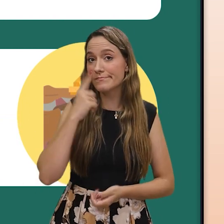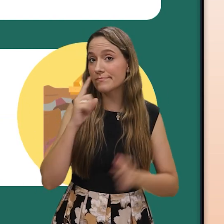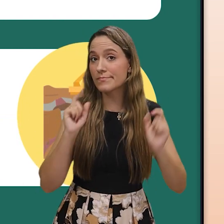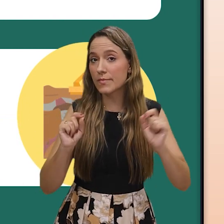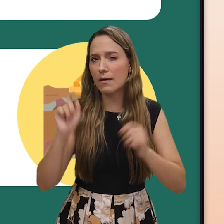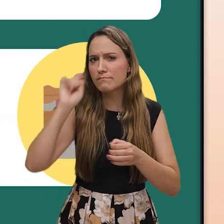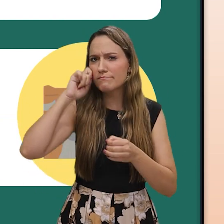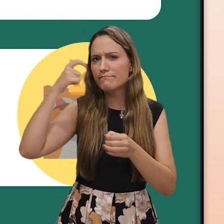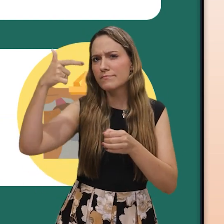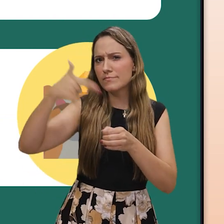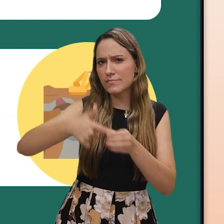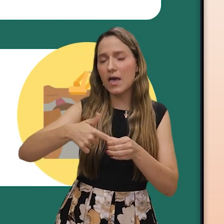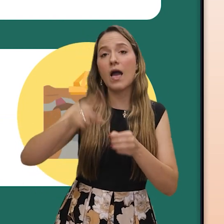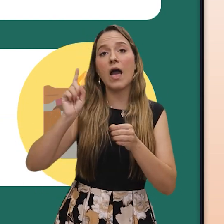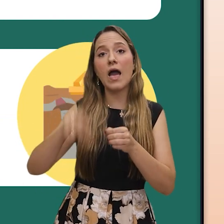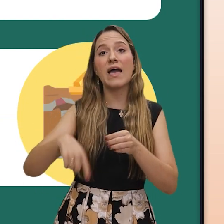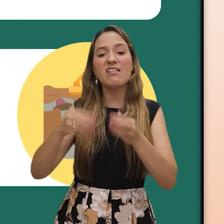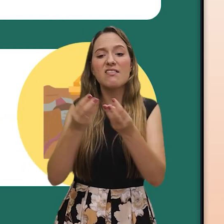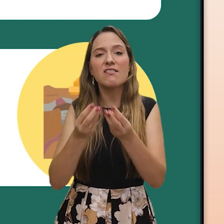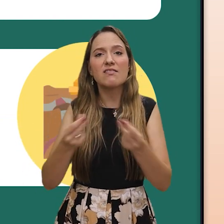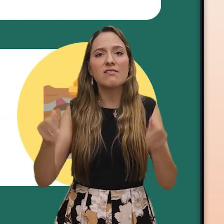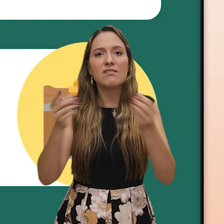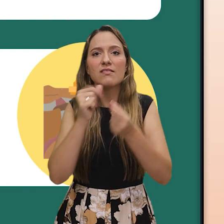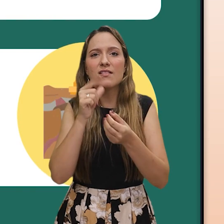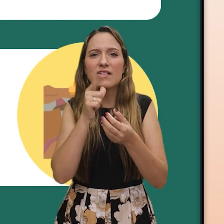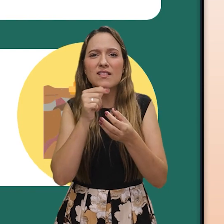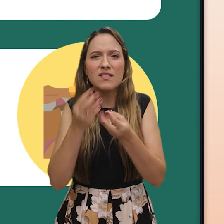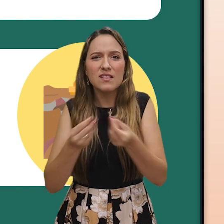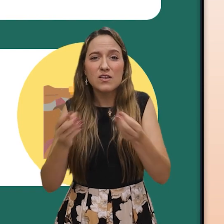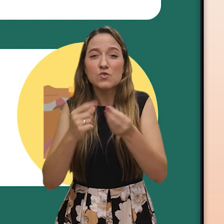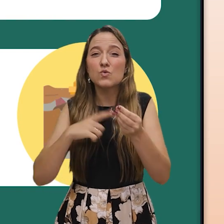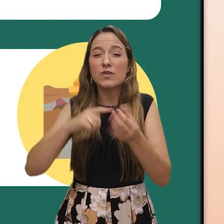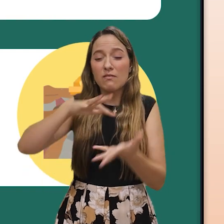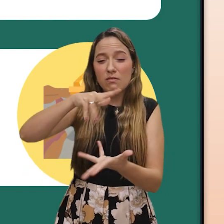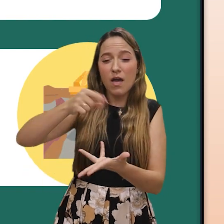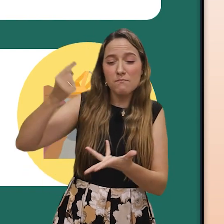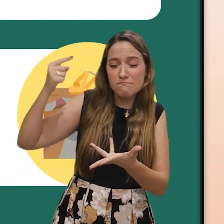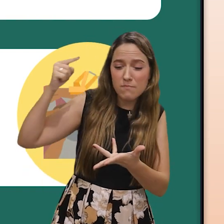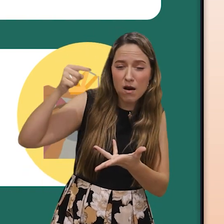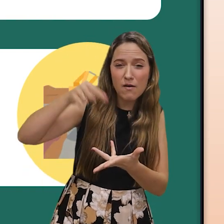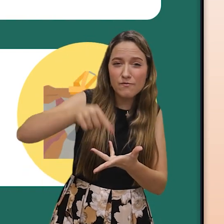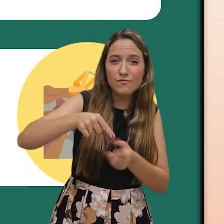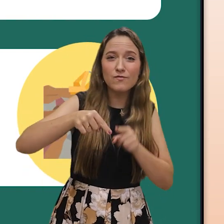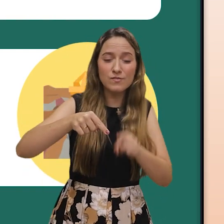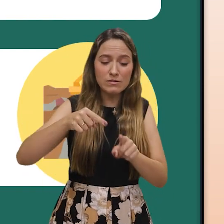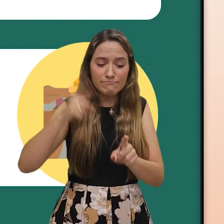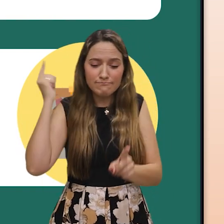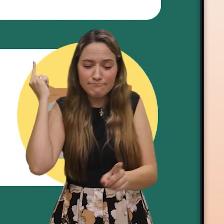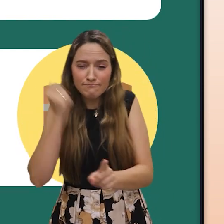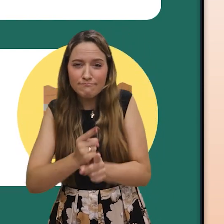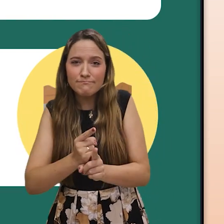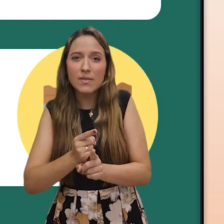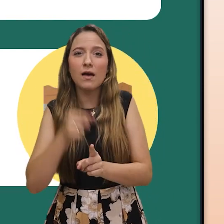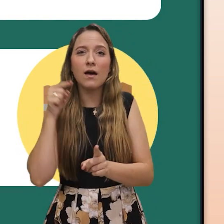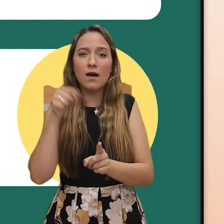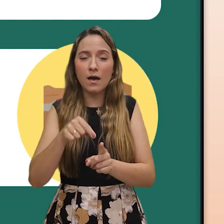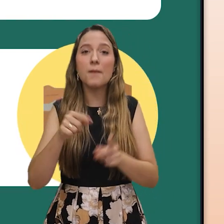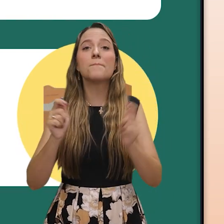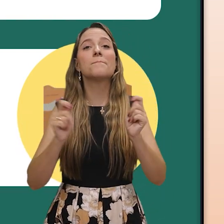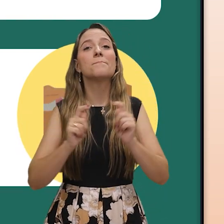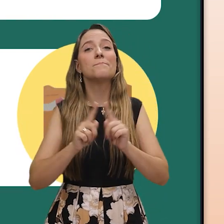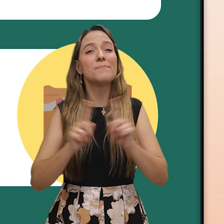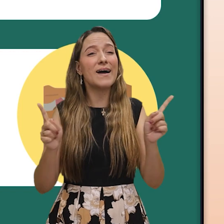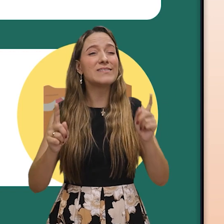é um combustível fóssil líquido. Ele está lá no subsolo, ele está lá incrustado, mas ele